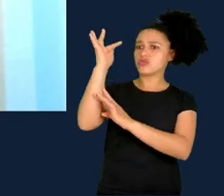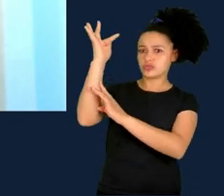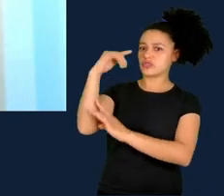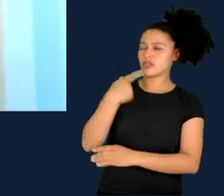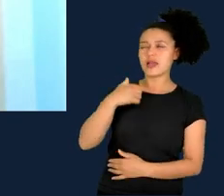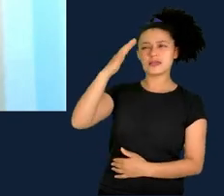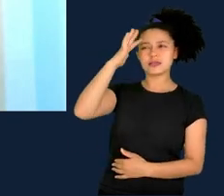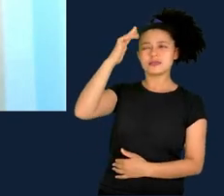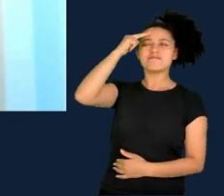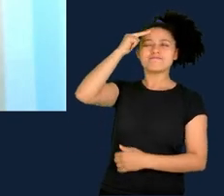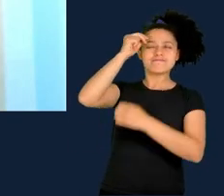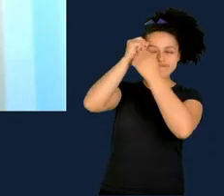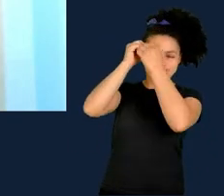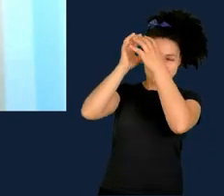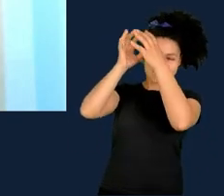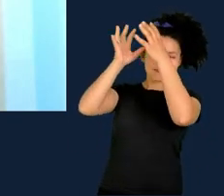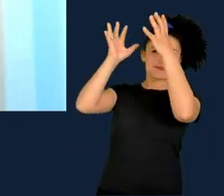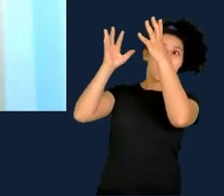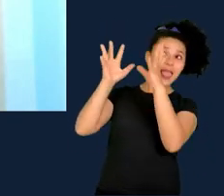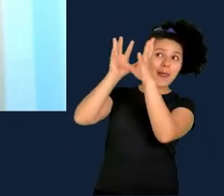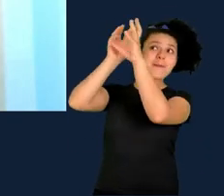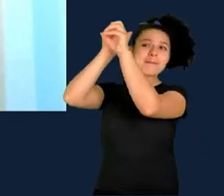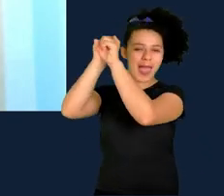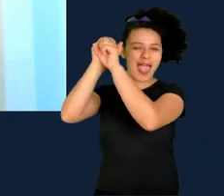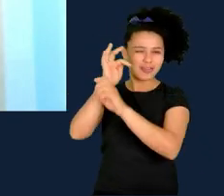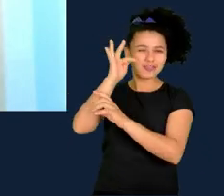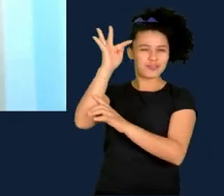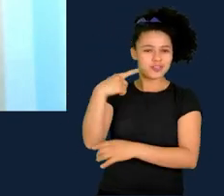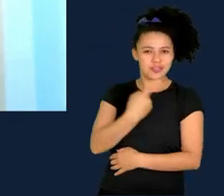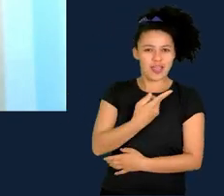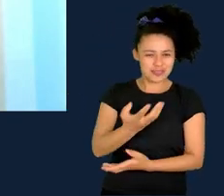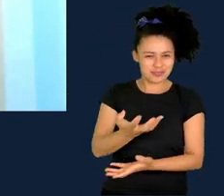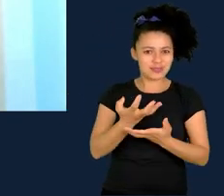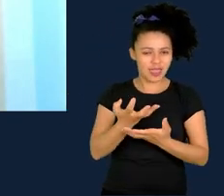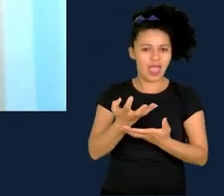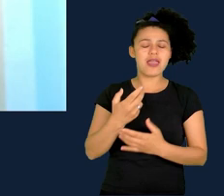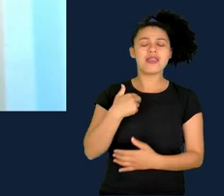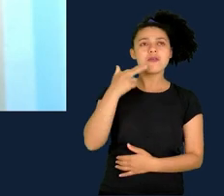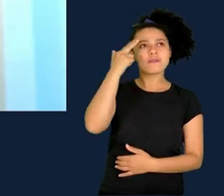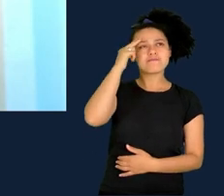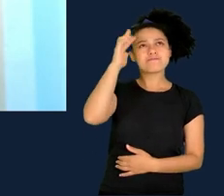mais desejável do que esse em que estamos, eu não imagino o que significaria